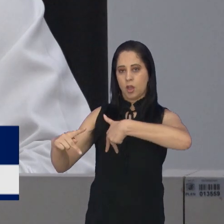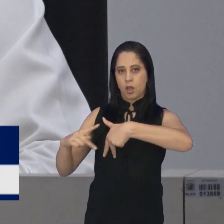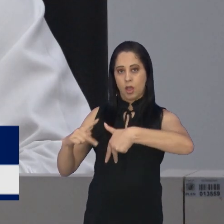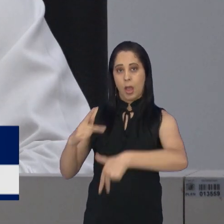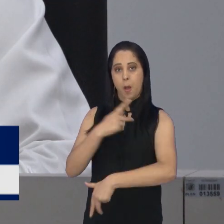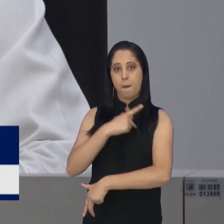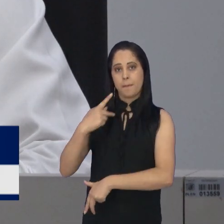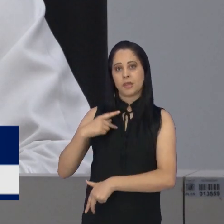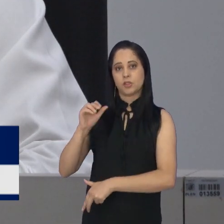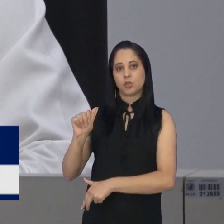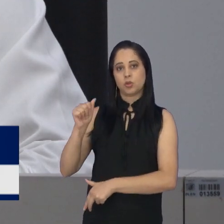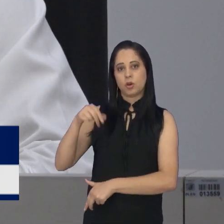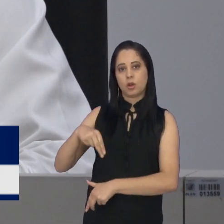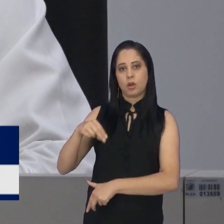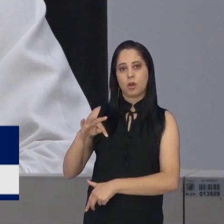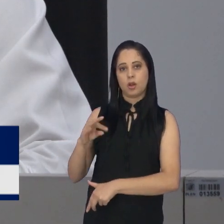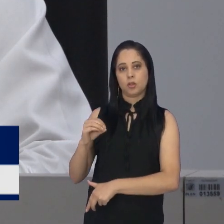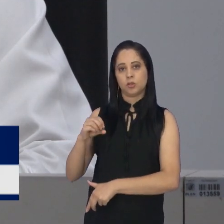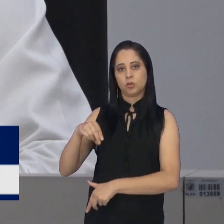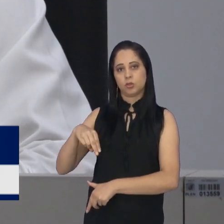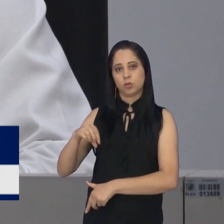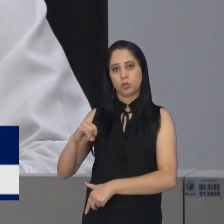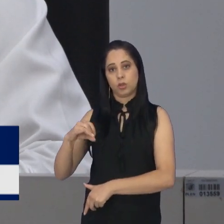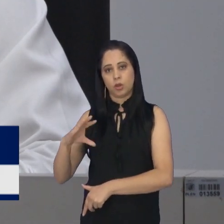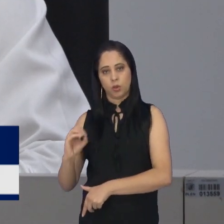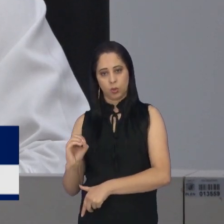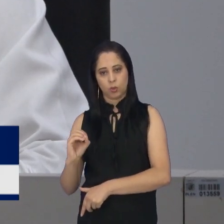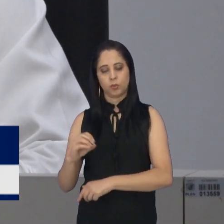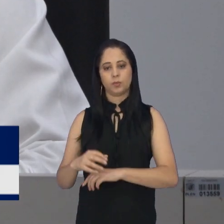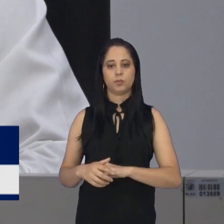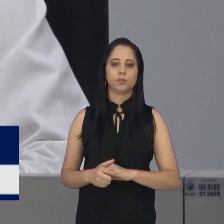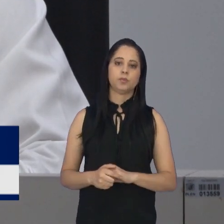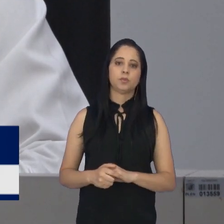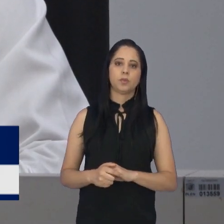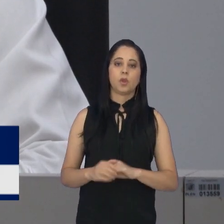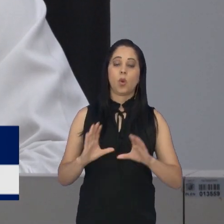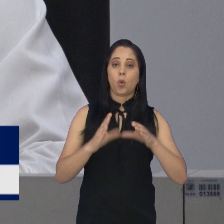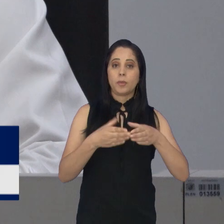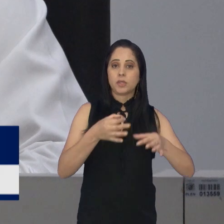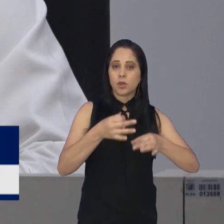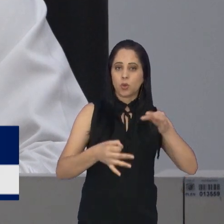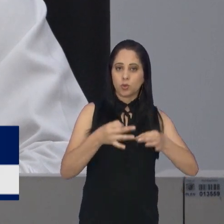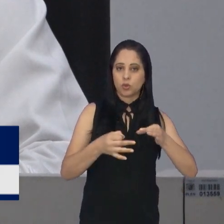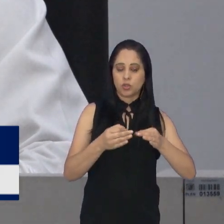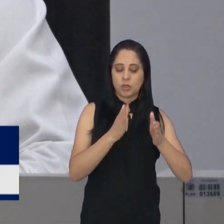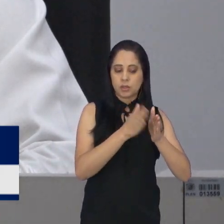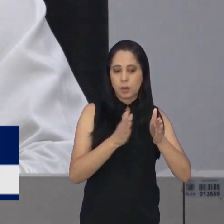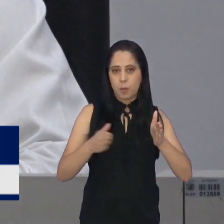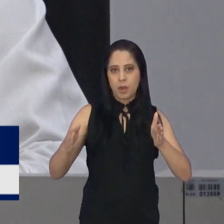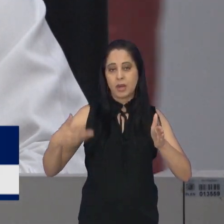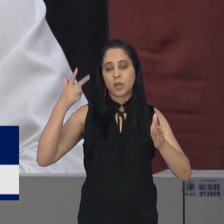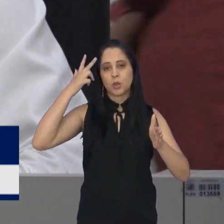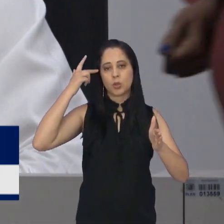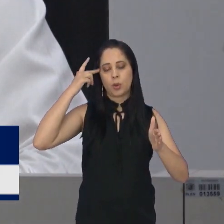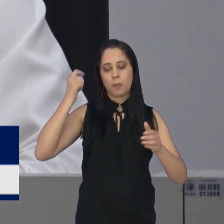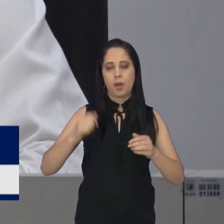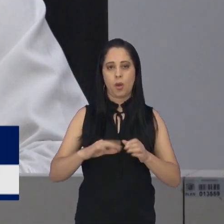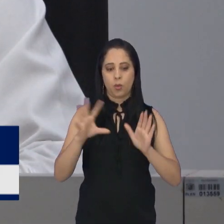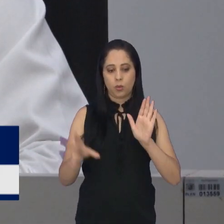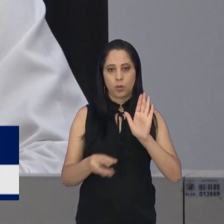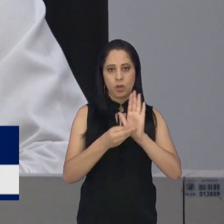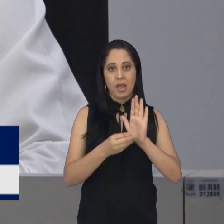pastor Antônio Calixto Vasconcelos Neto. Comissão Justiça, rito ordinário, término do prazo para